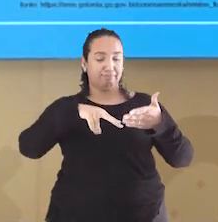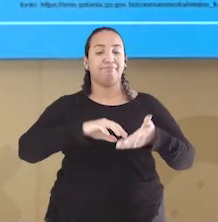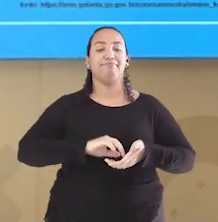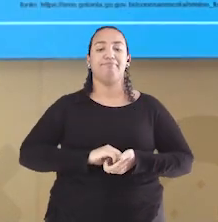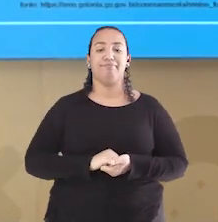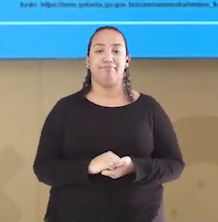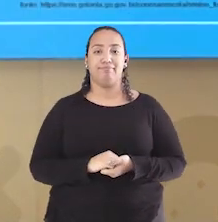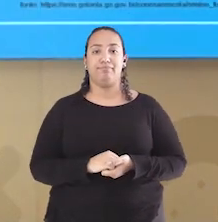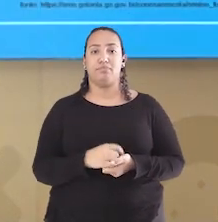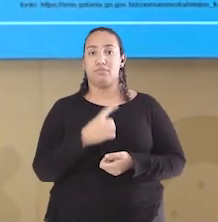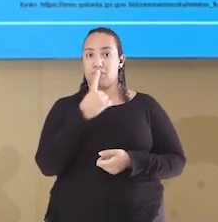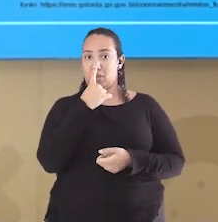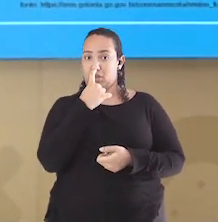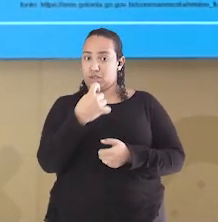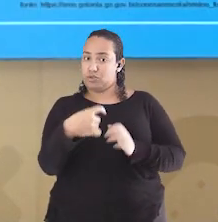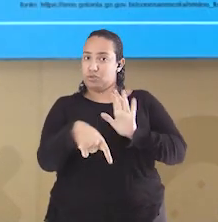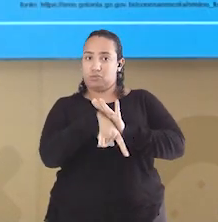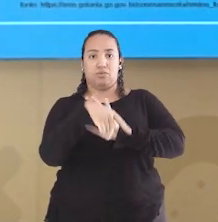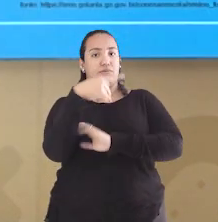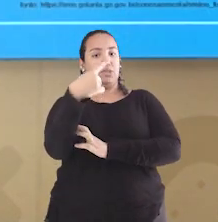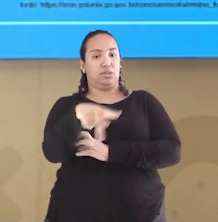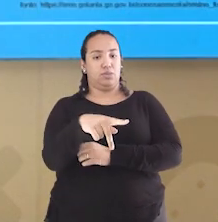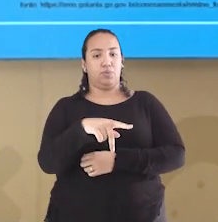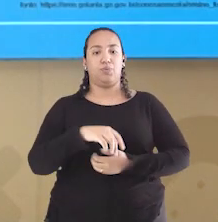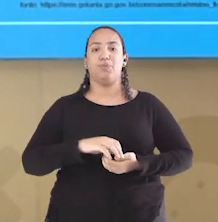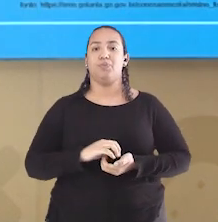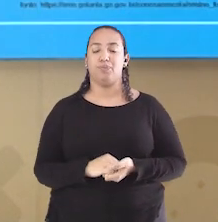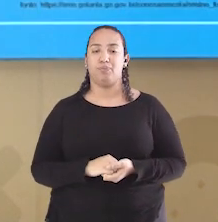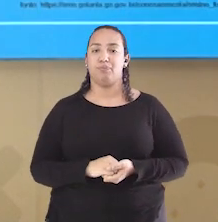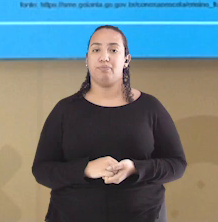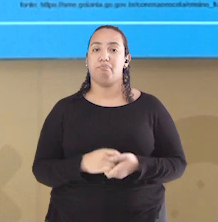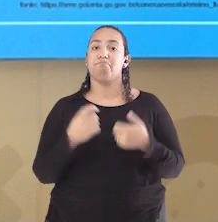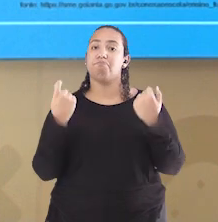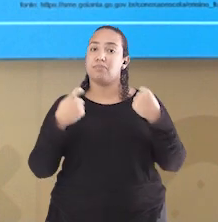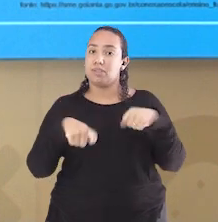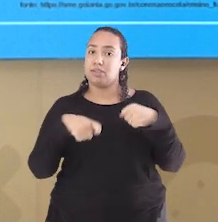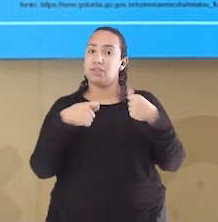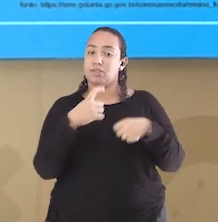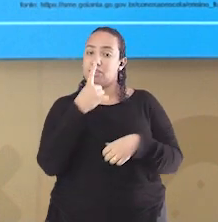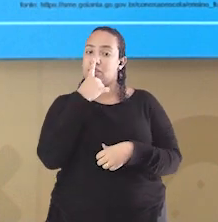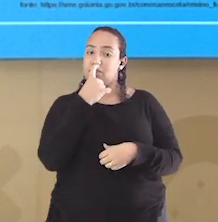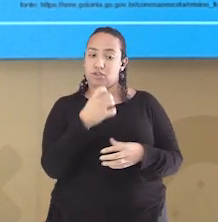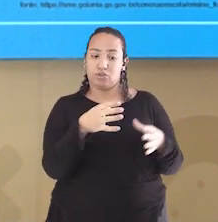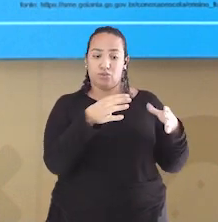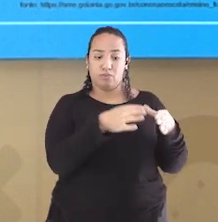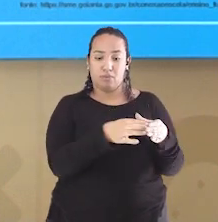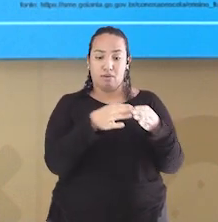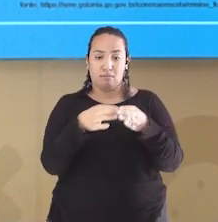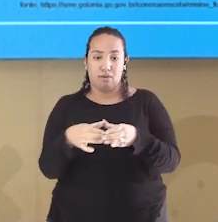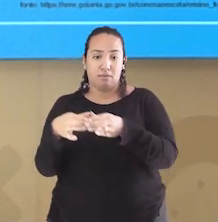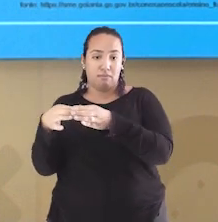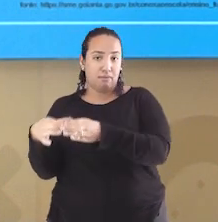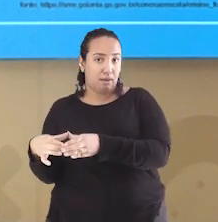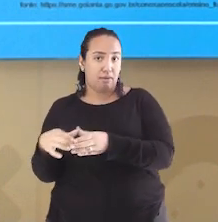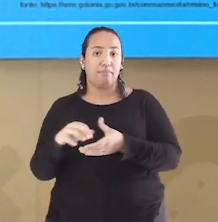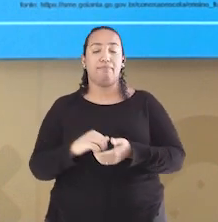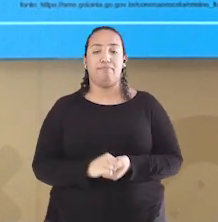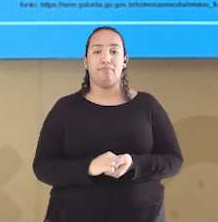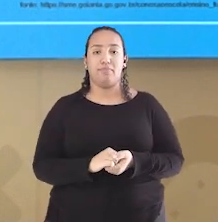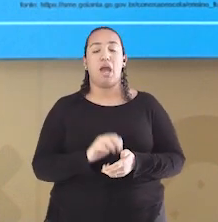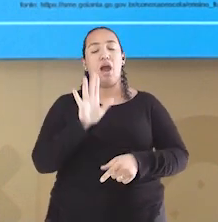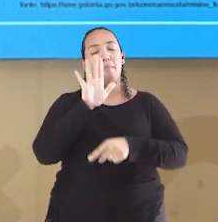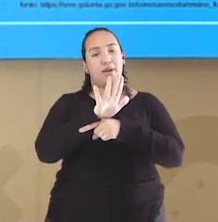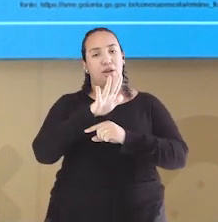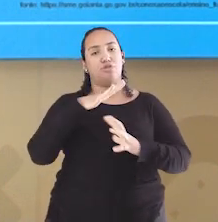leitura juntos. O lixo é seu. Faça a coleta seletiva.